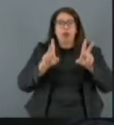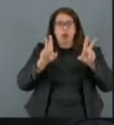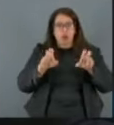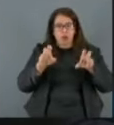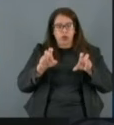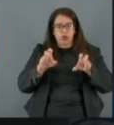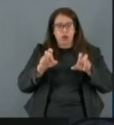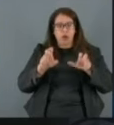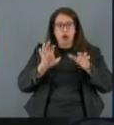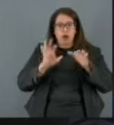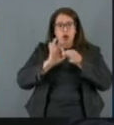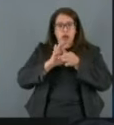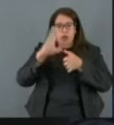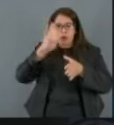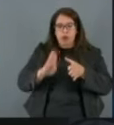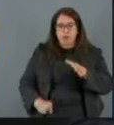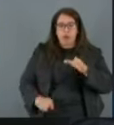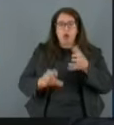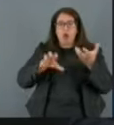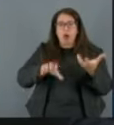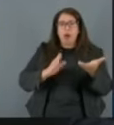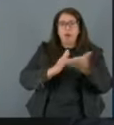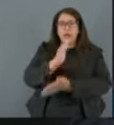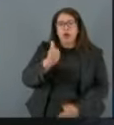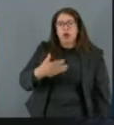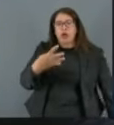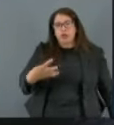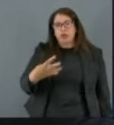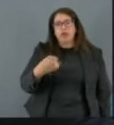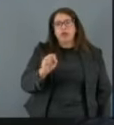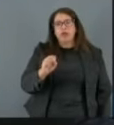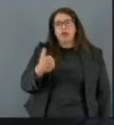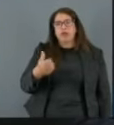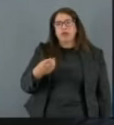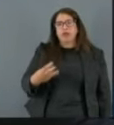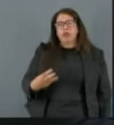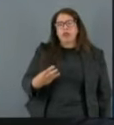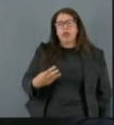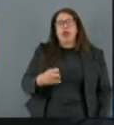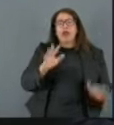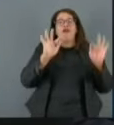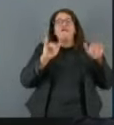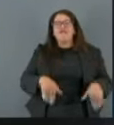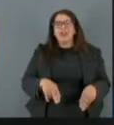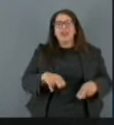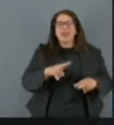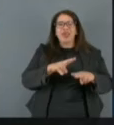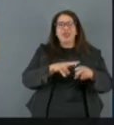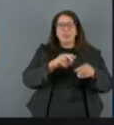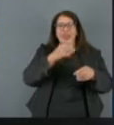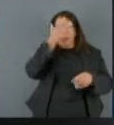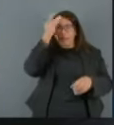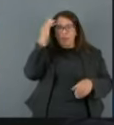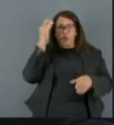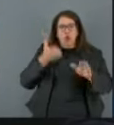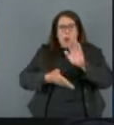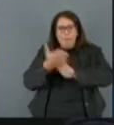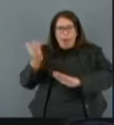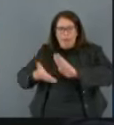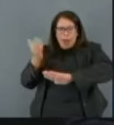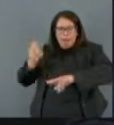aprovou recentemente a Lei 14.843, que deu fim às saídas temporárias nos feriados. Mas acho que o ponto mais